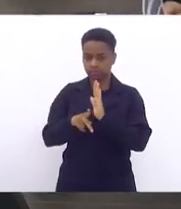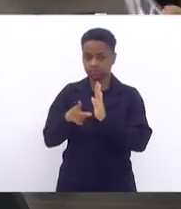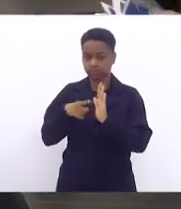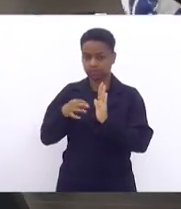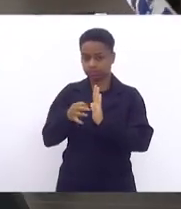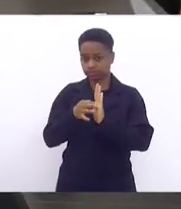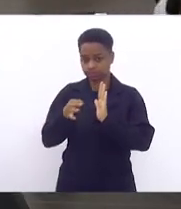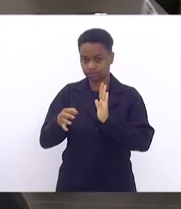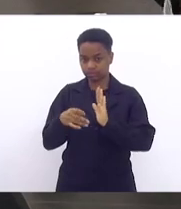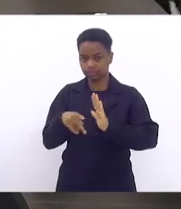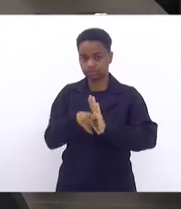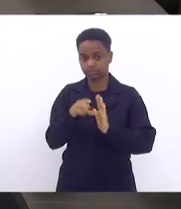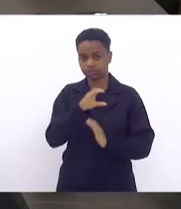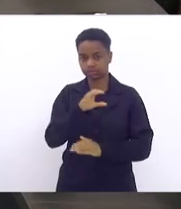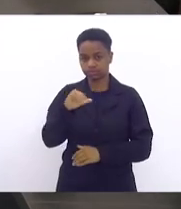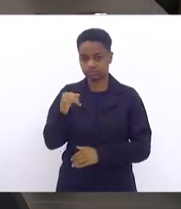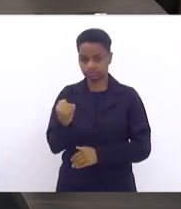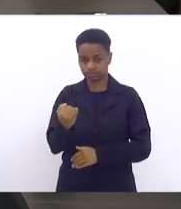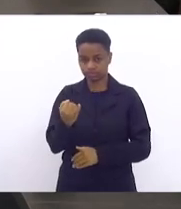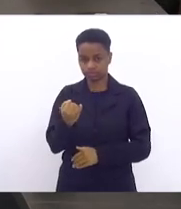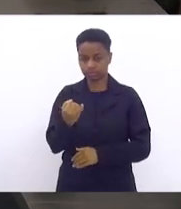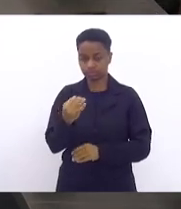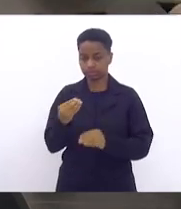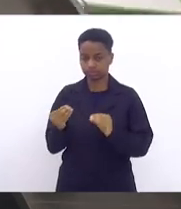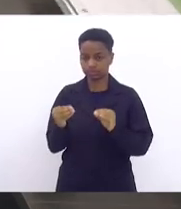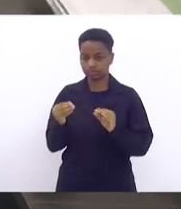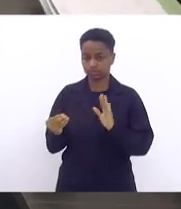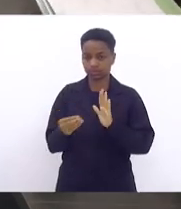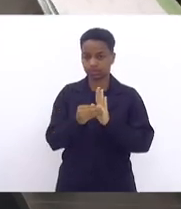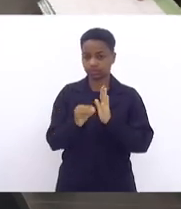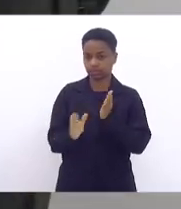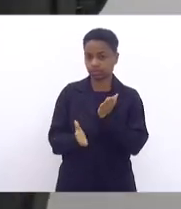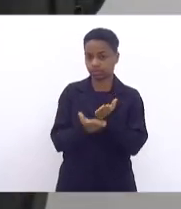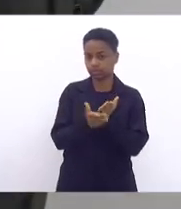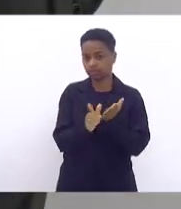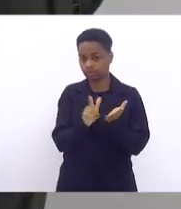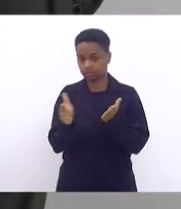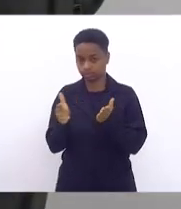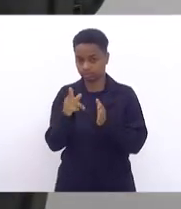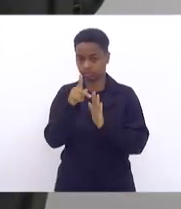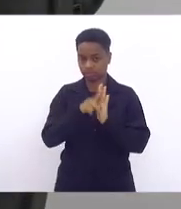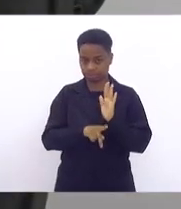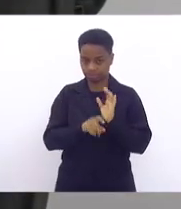parecer na CCJ pela anexação ao outro projeto, foi anexado.